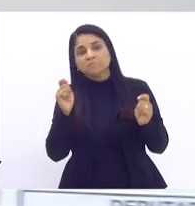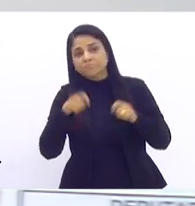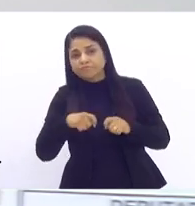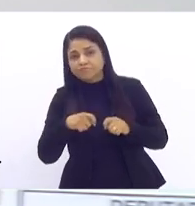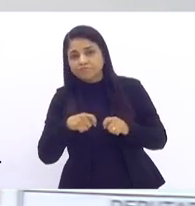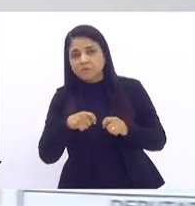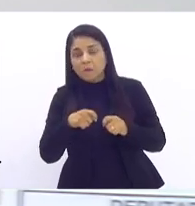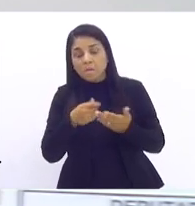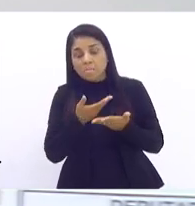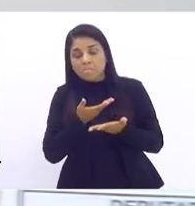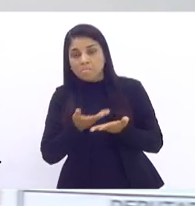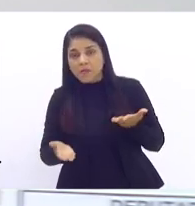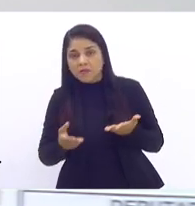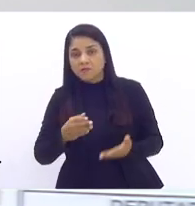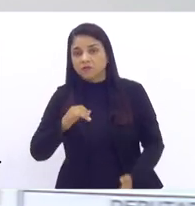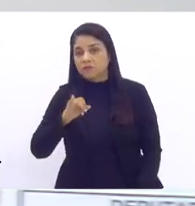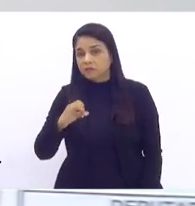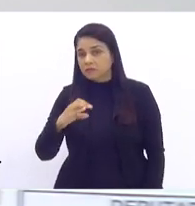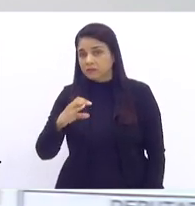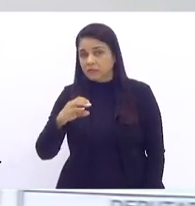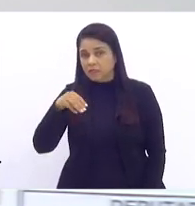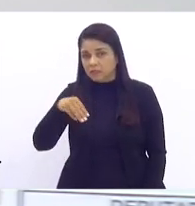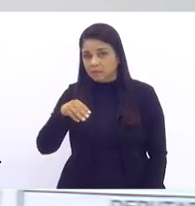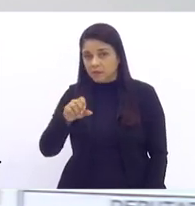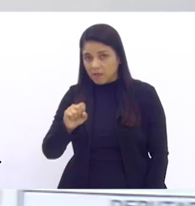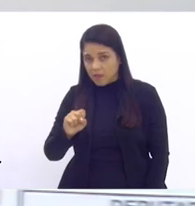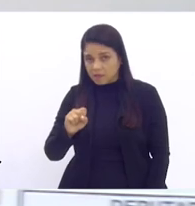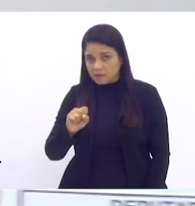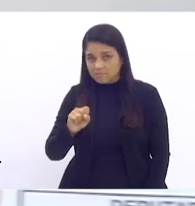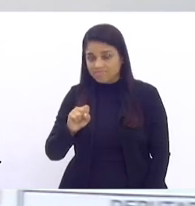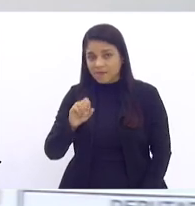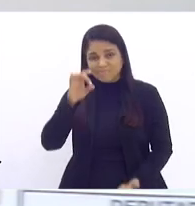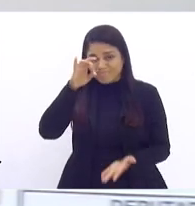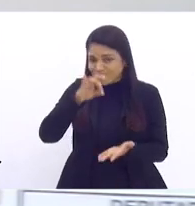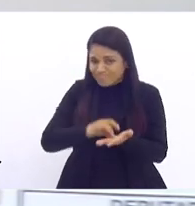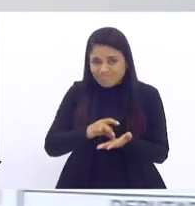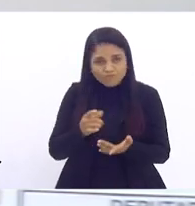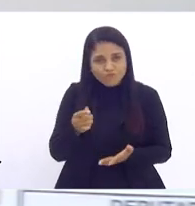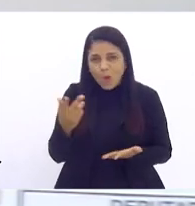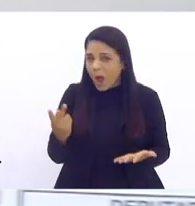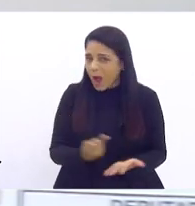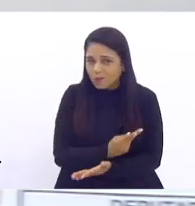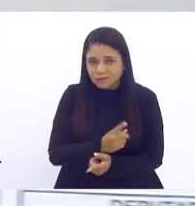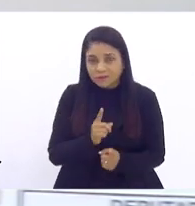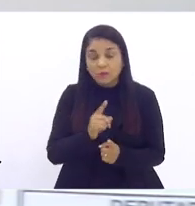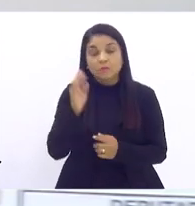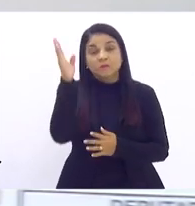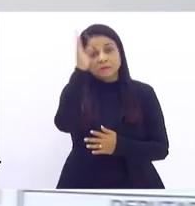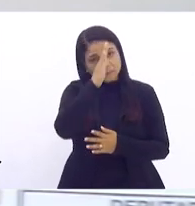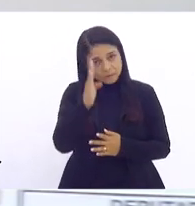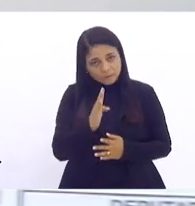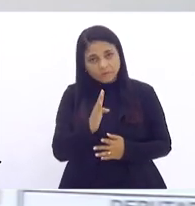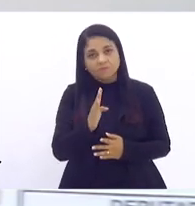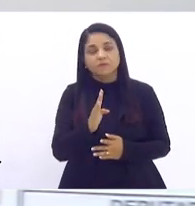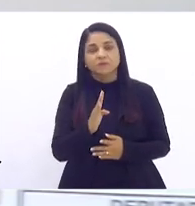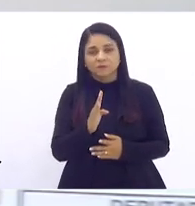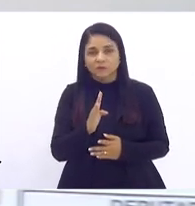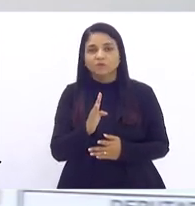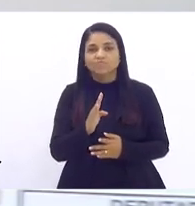perca de ICMS que não materializou na prática mas que deu ao Brasil é uma condição diferenciada